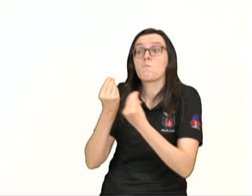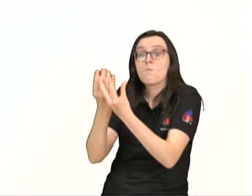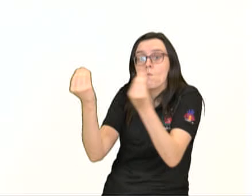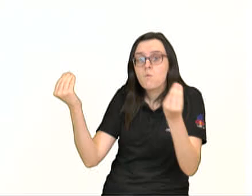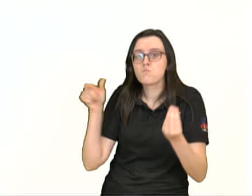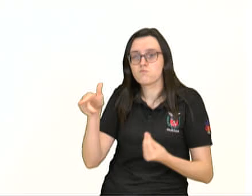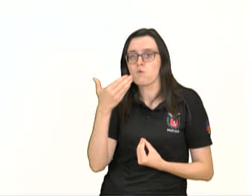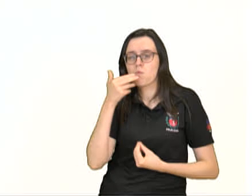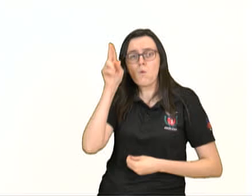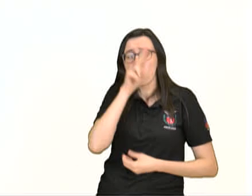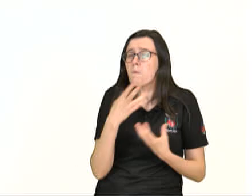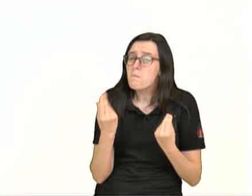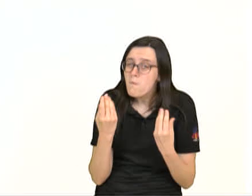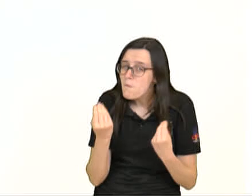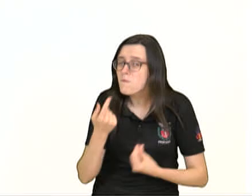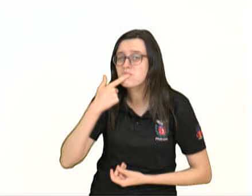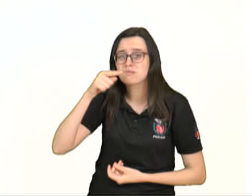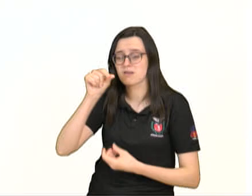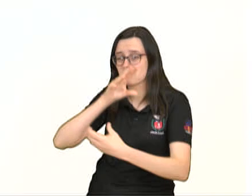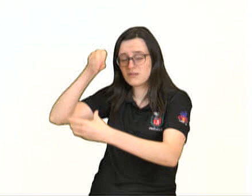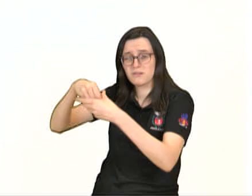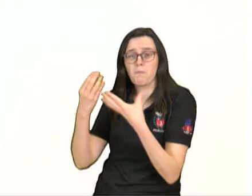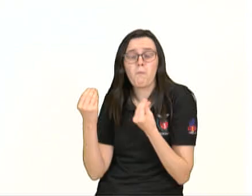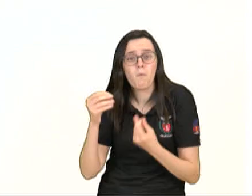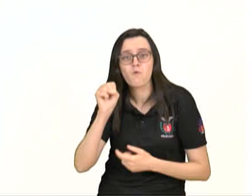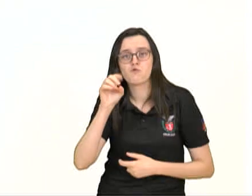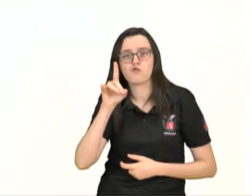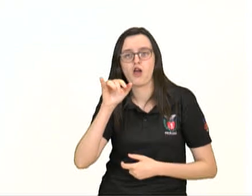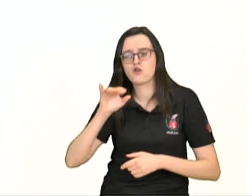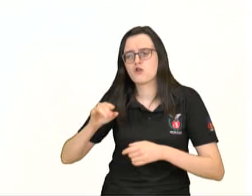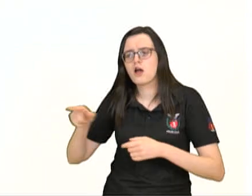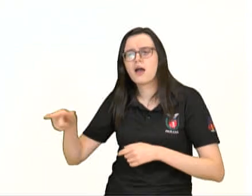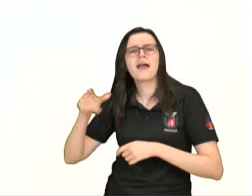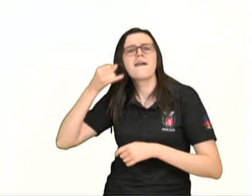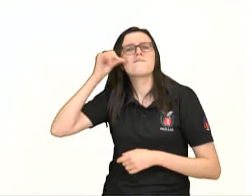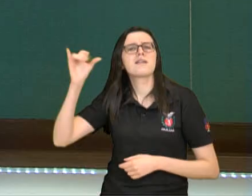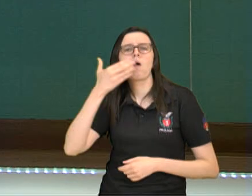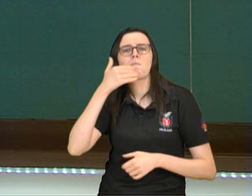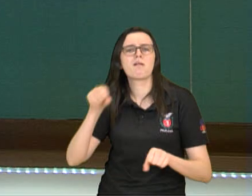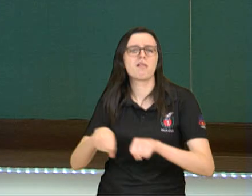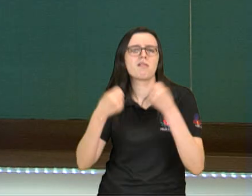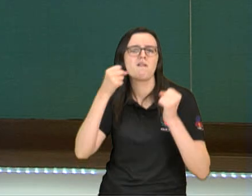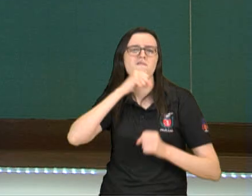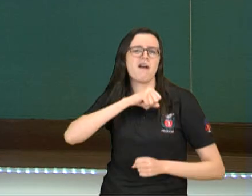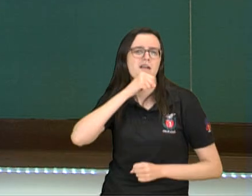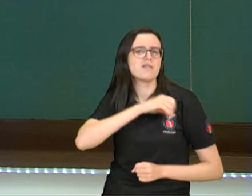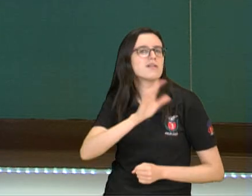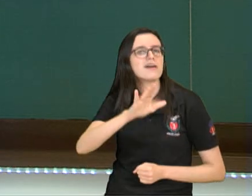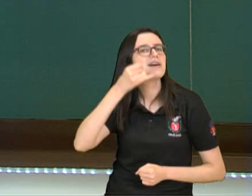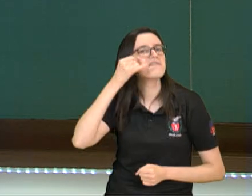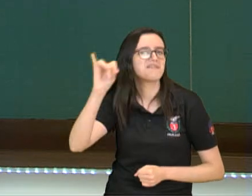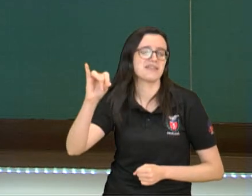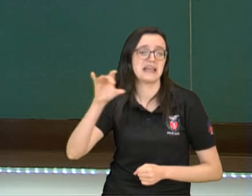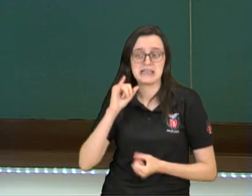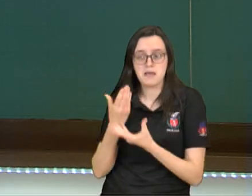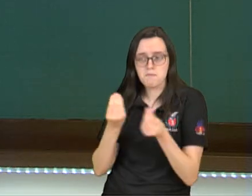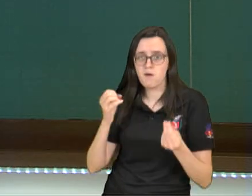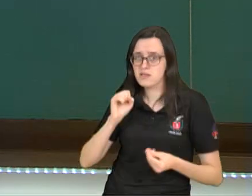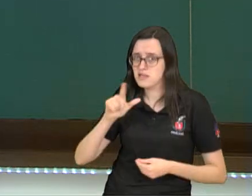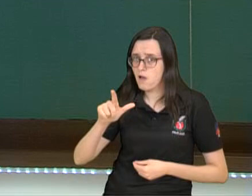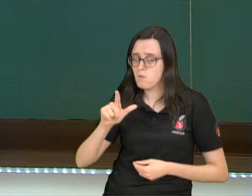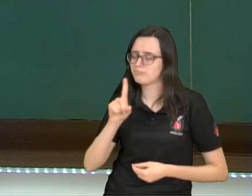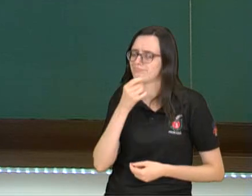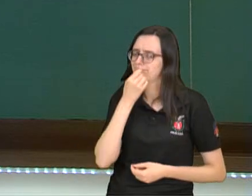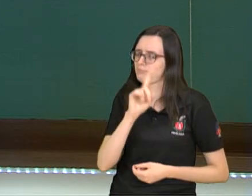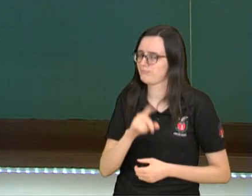utilizam altas taxas de sódio para fazer a conservação desses alimentos. Então tem muito sal. E se tem muito sal, não faz